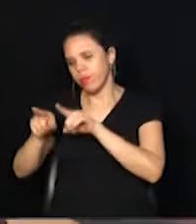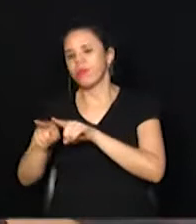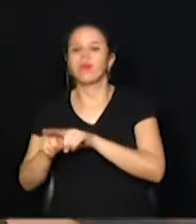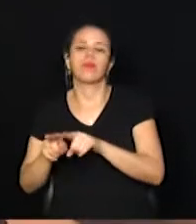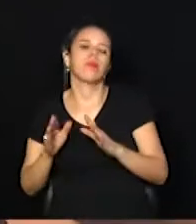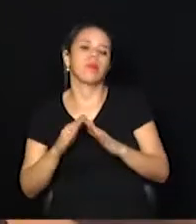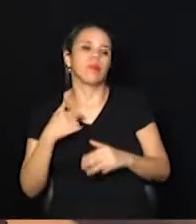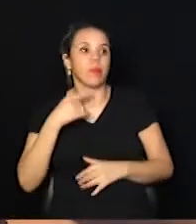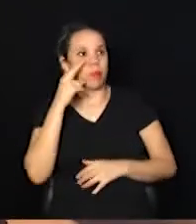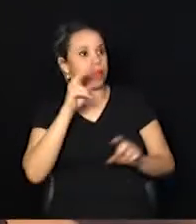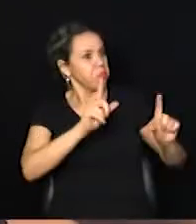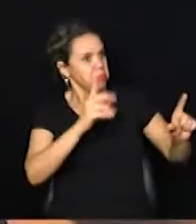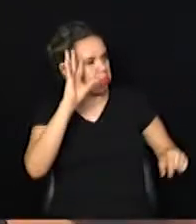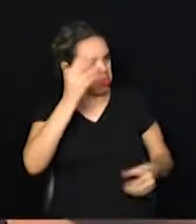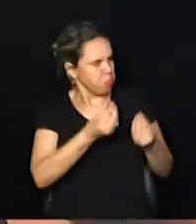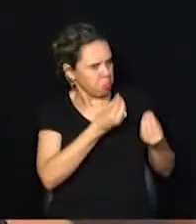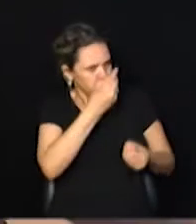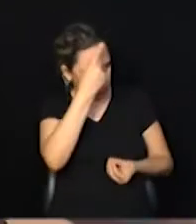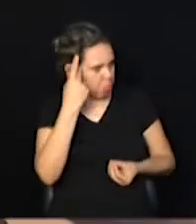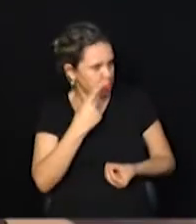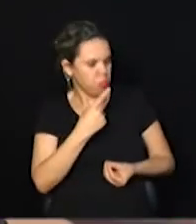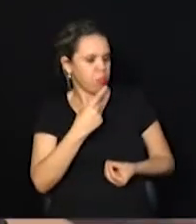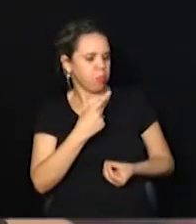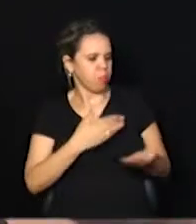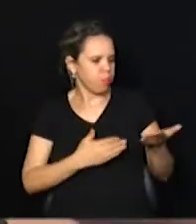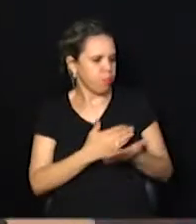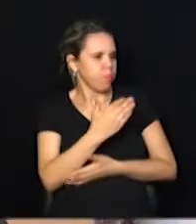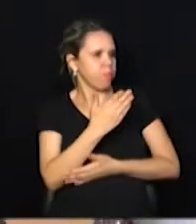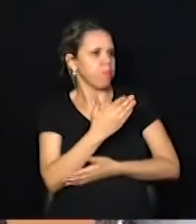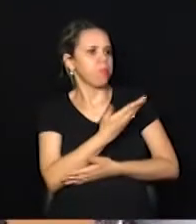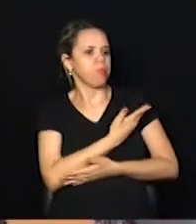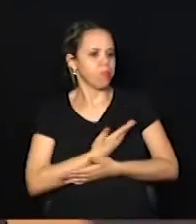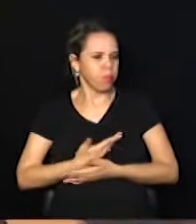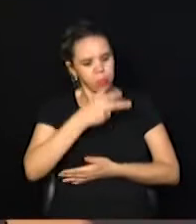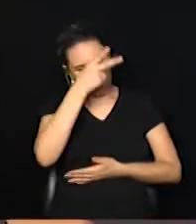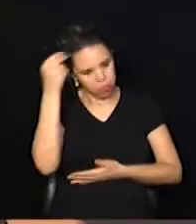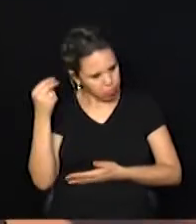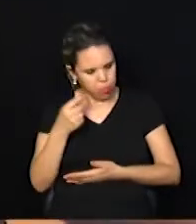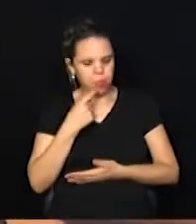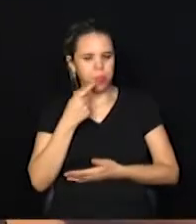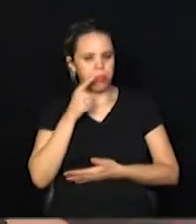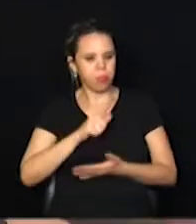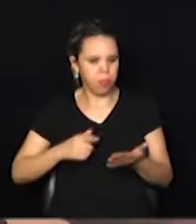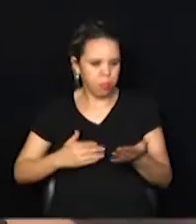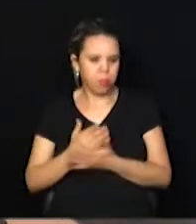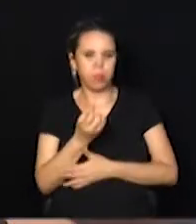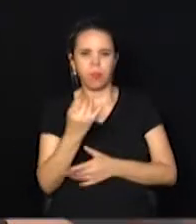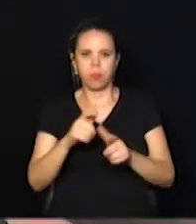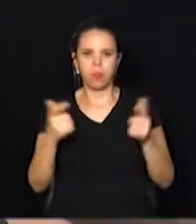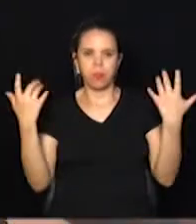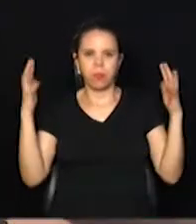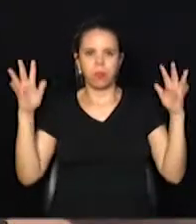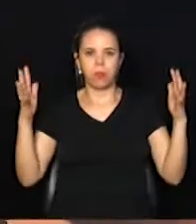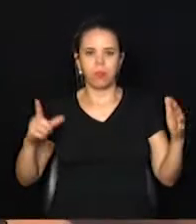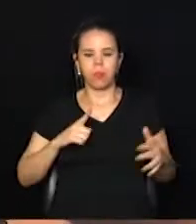né, eu não entendi como que alguém que havia sido eleito pelo povo, aclamado, onde tinha tido uma grande comemoração para a gente estar